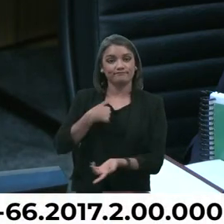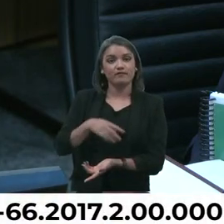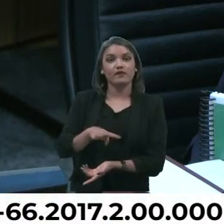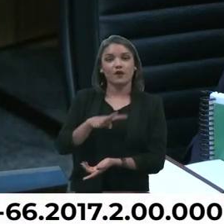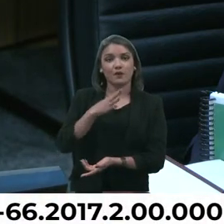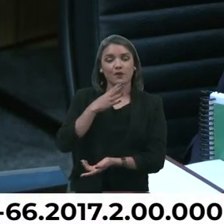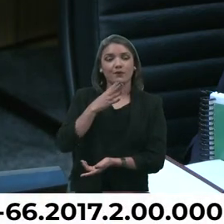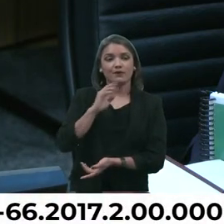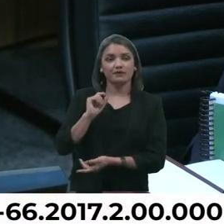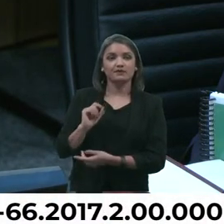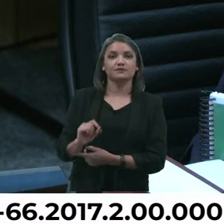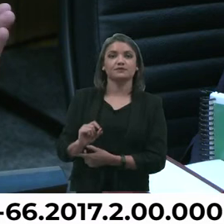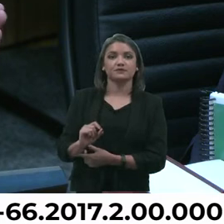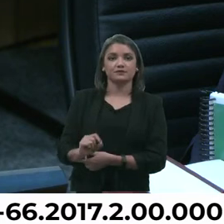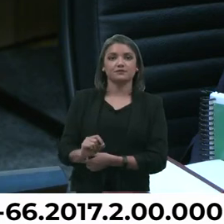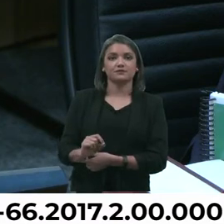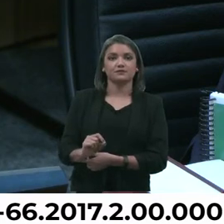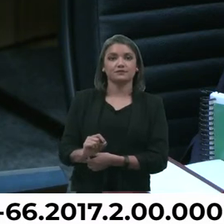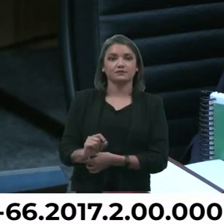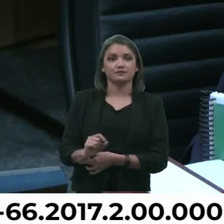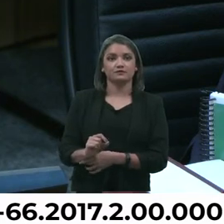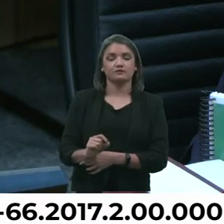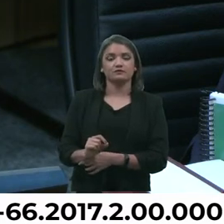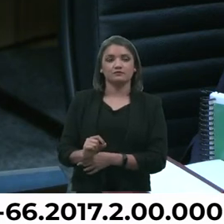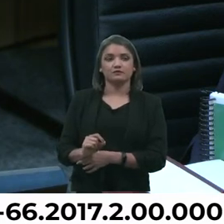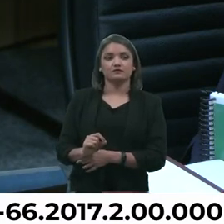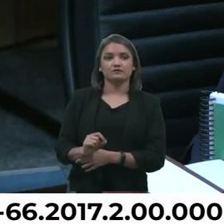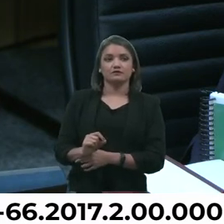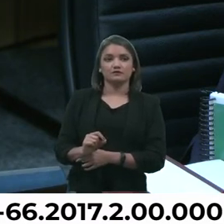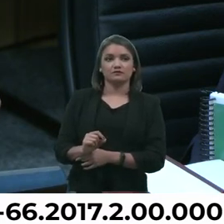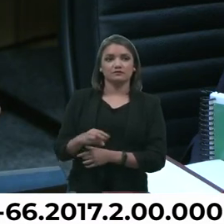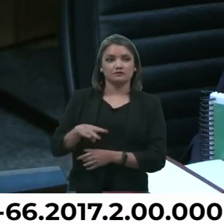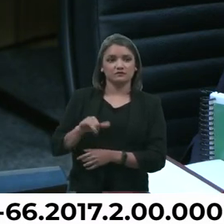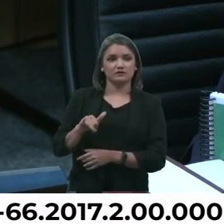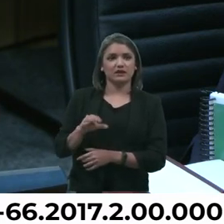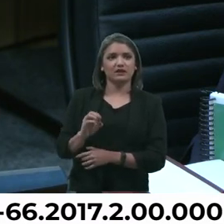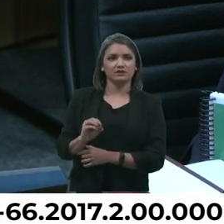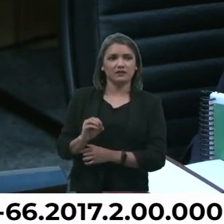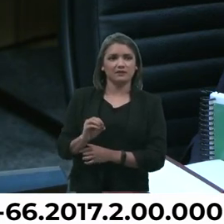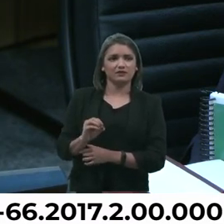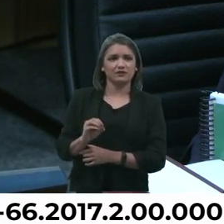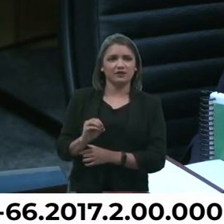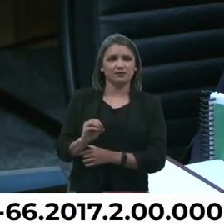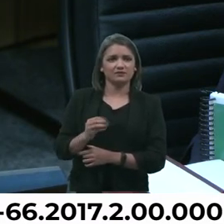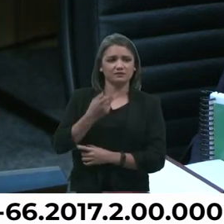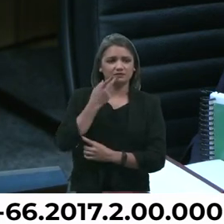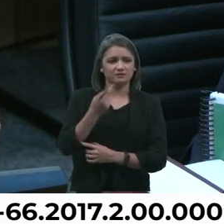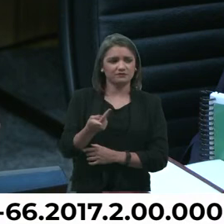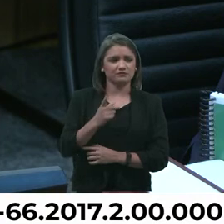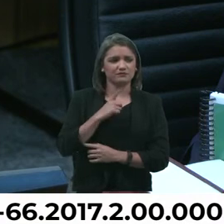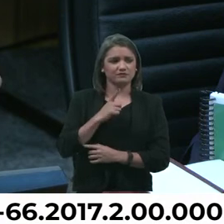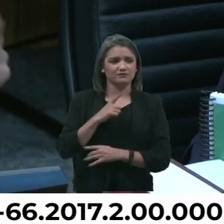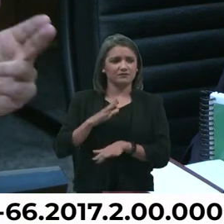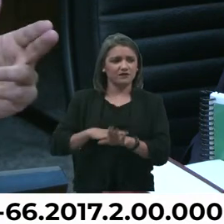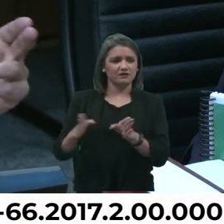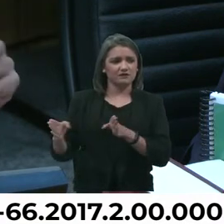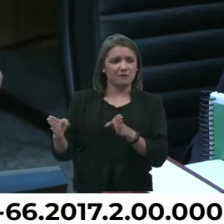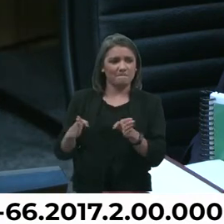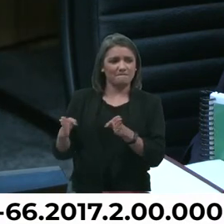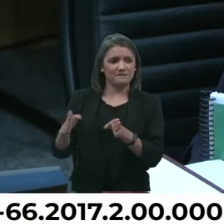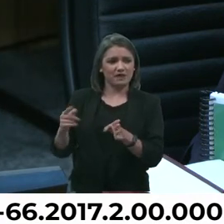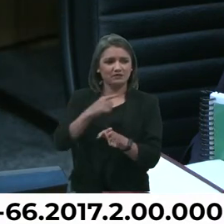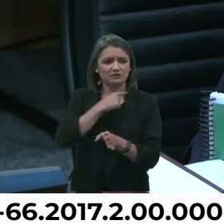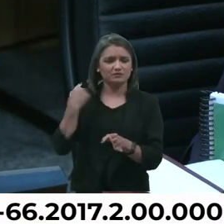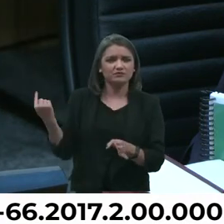ilustre conselheiro Márcio trouxe, que Vossa Excelência também mencionou, no sentido de que se aplica a prescrição penal, ainda que